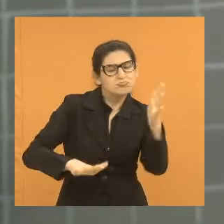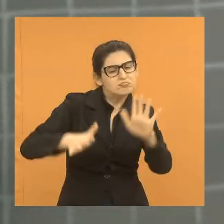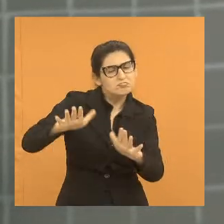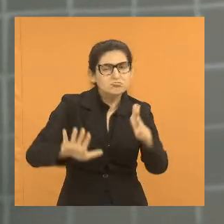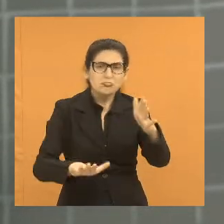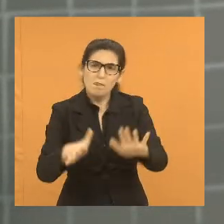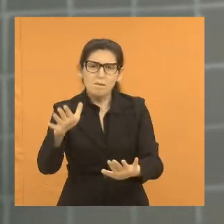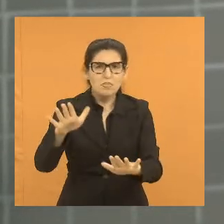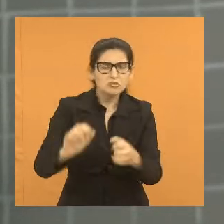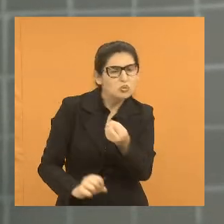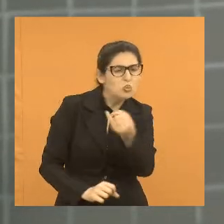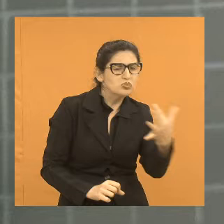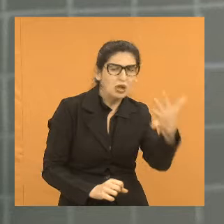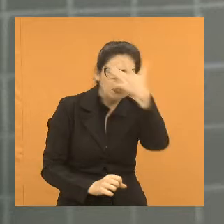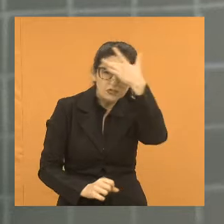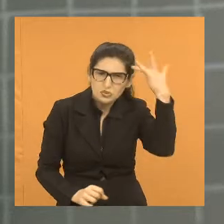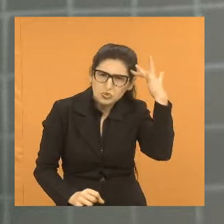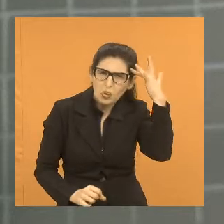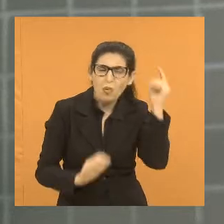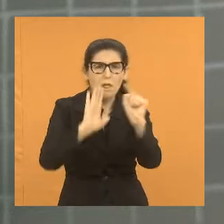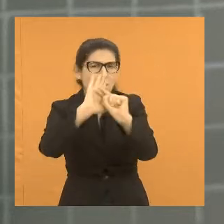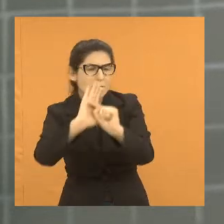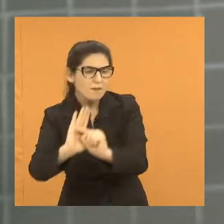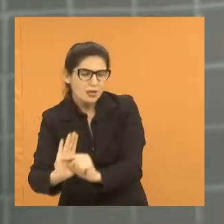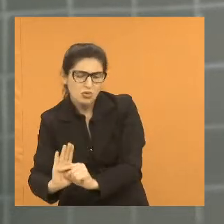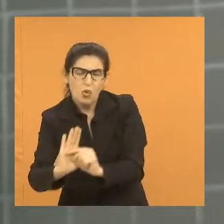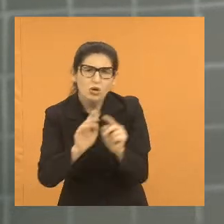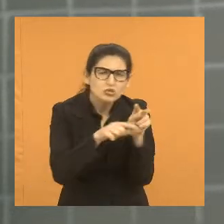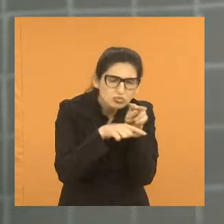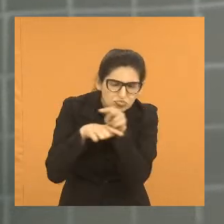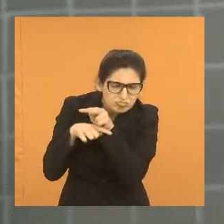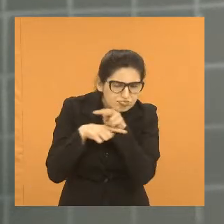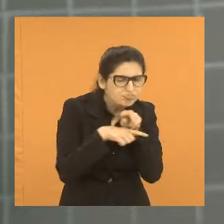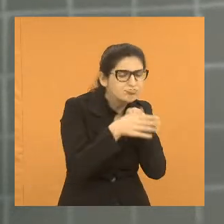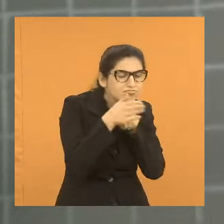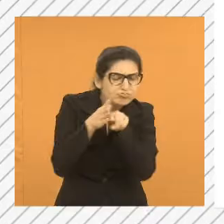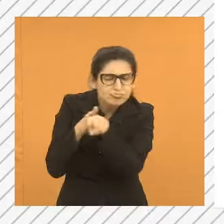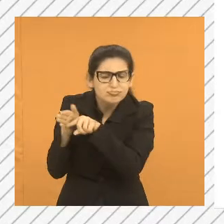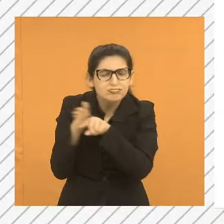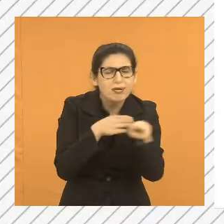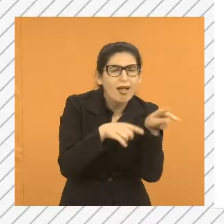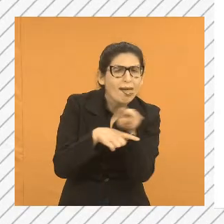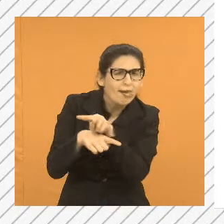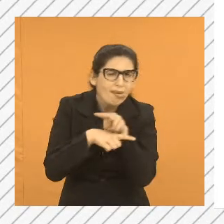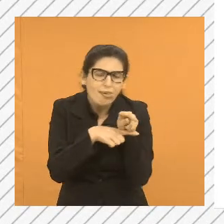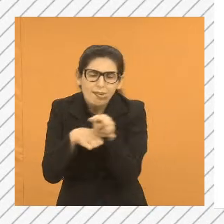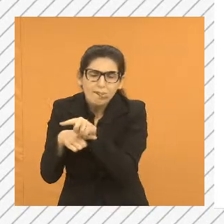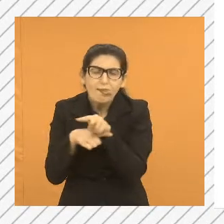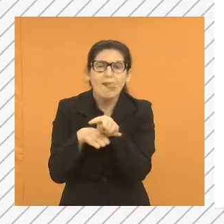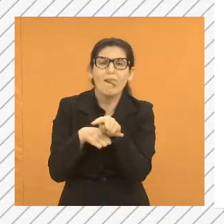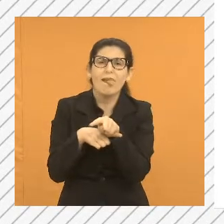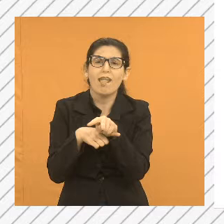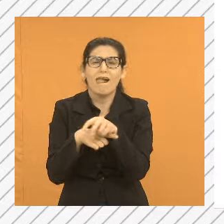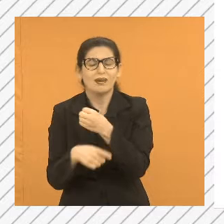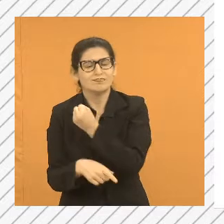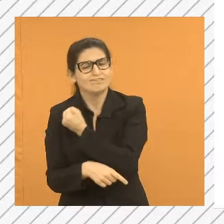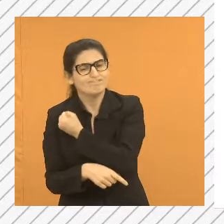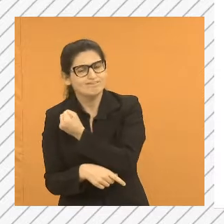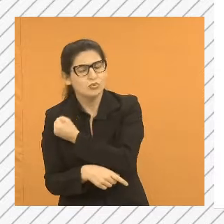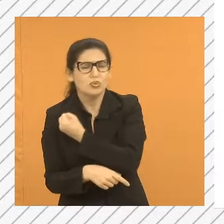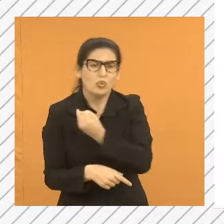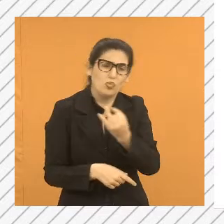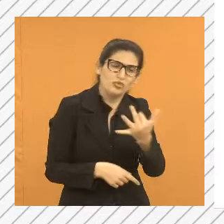menor. Essa quantidade menor de vistorias tem algumas variáveis, algumas causas, mas